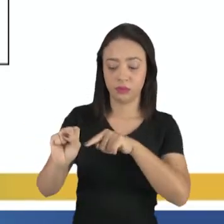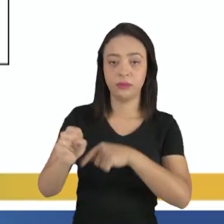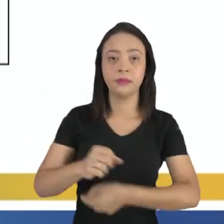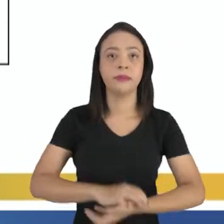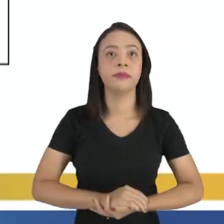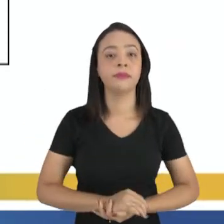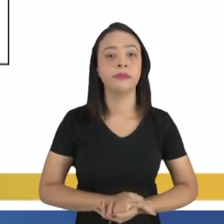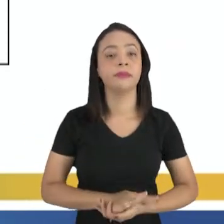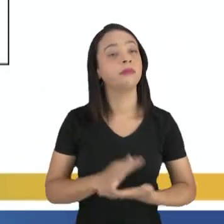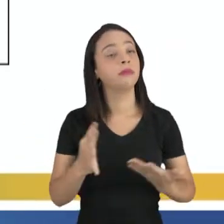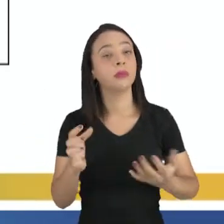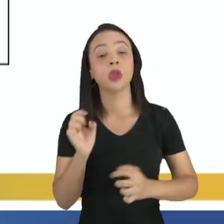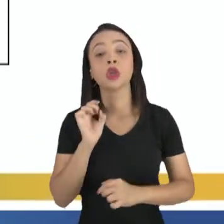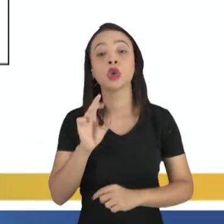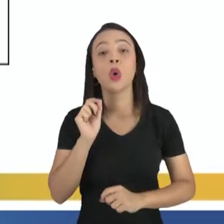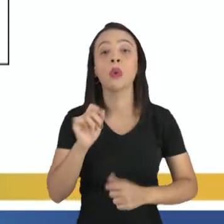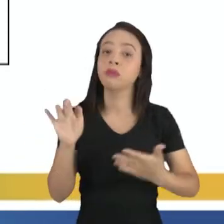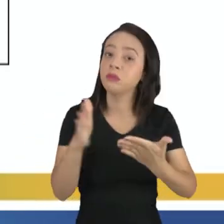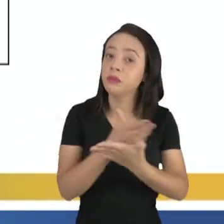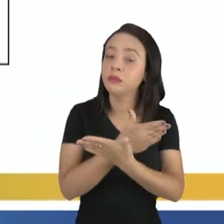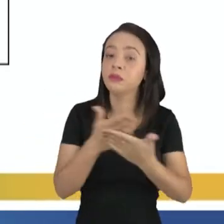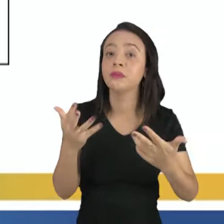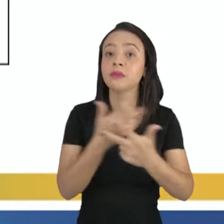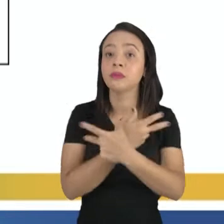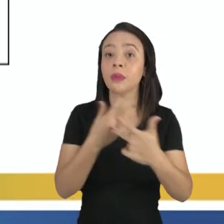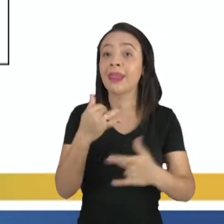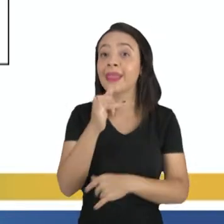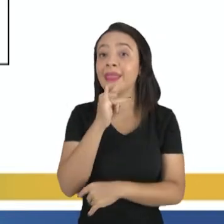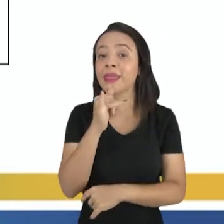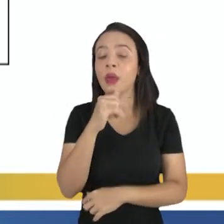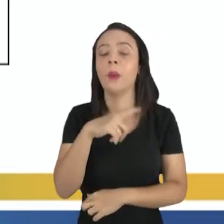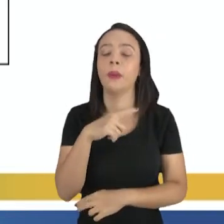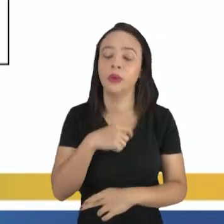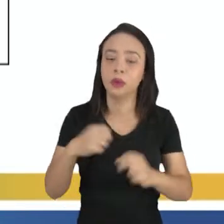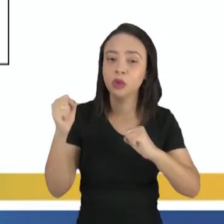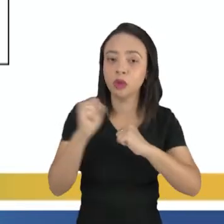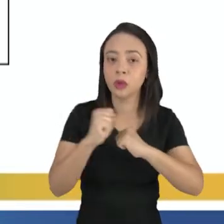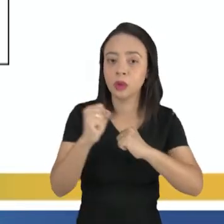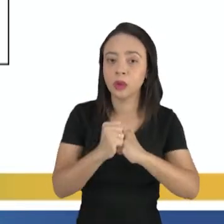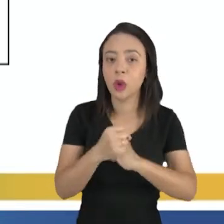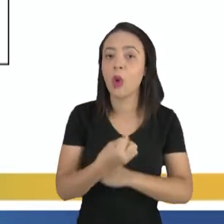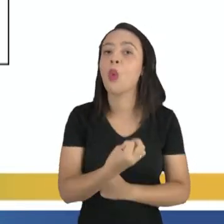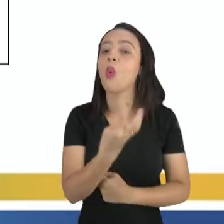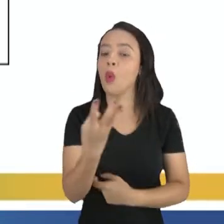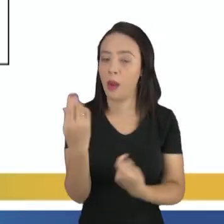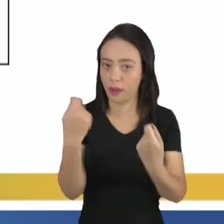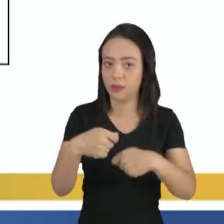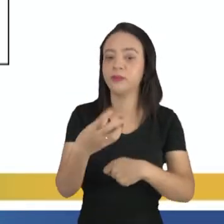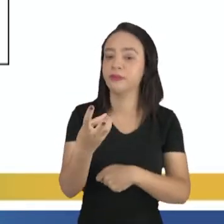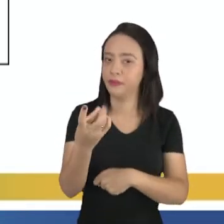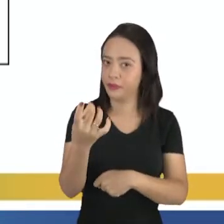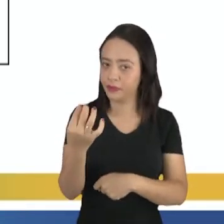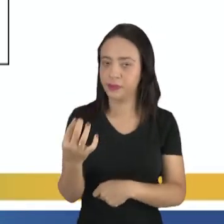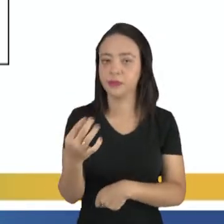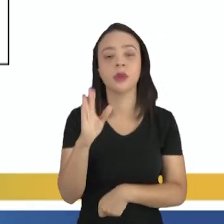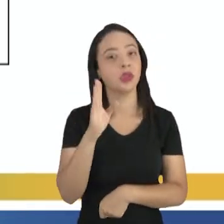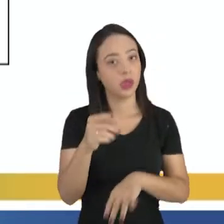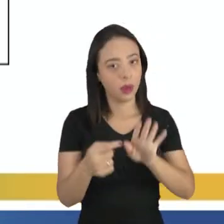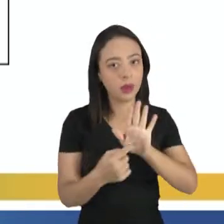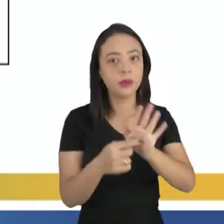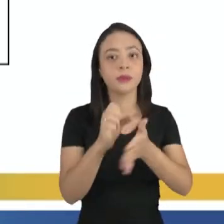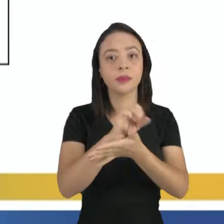Então aí são apenas, claro, alguns exemplos de substantivos contáveis. Eu já deixo aí como atividade complementar para